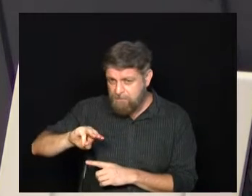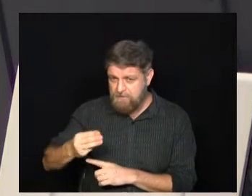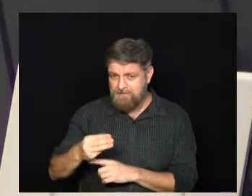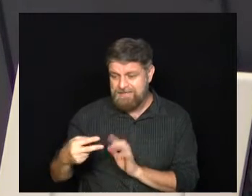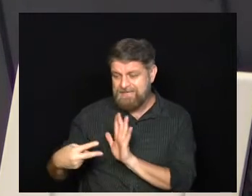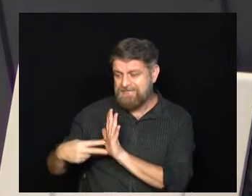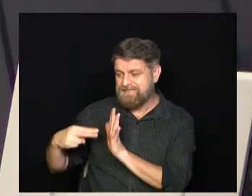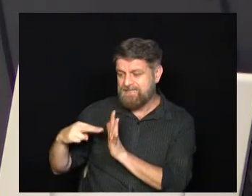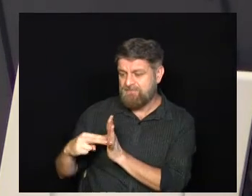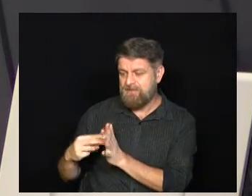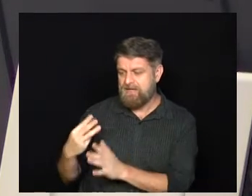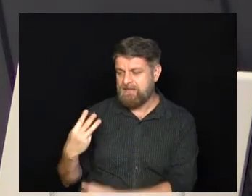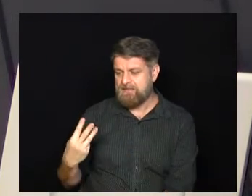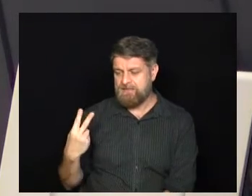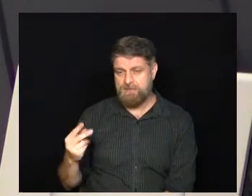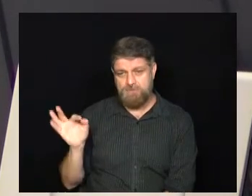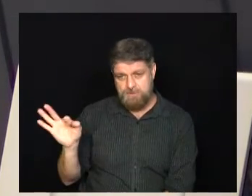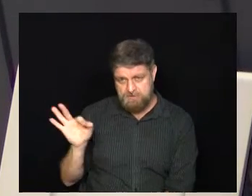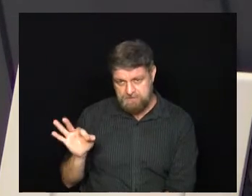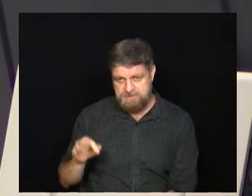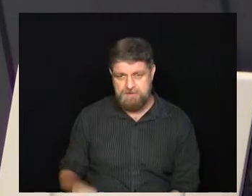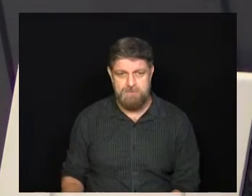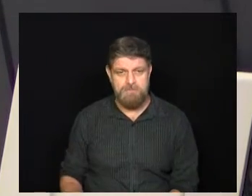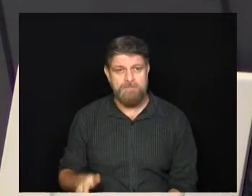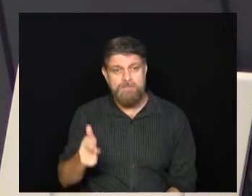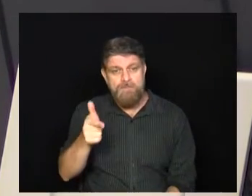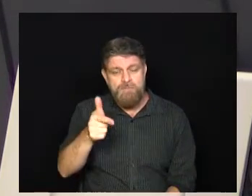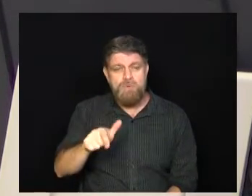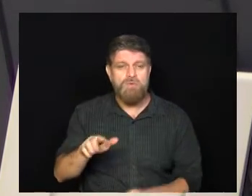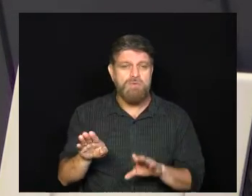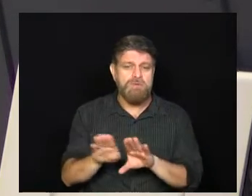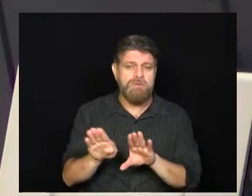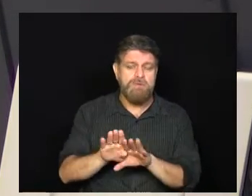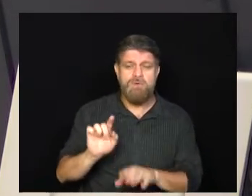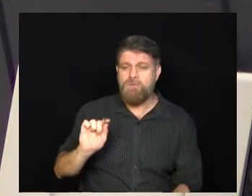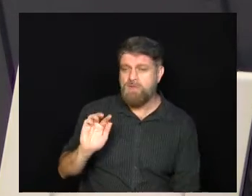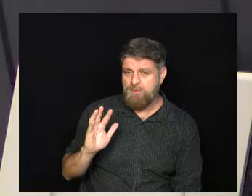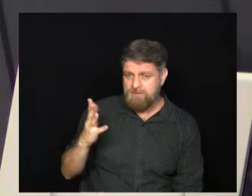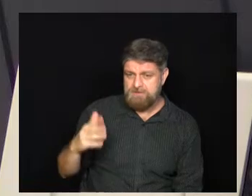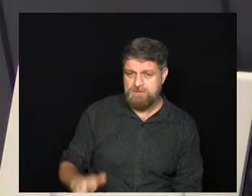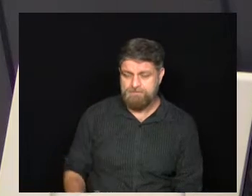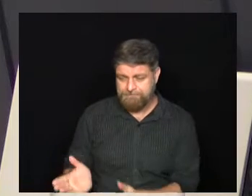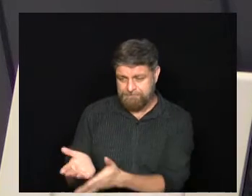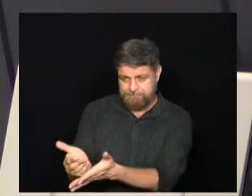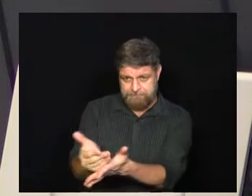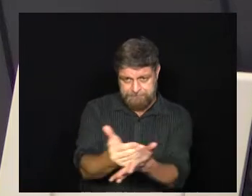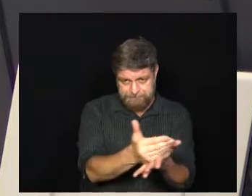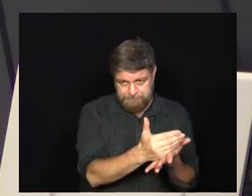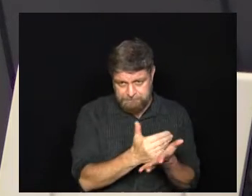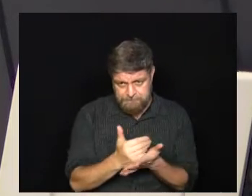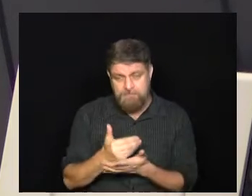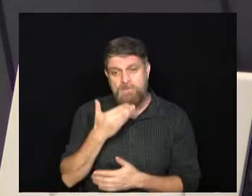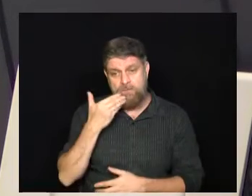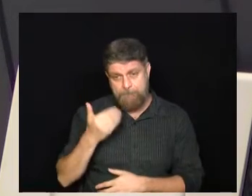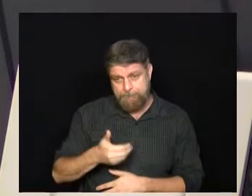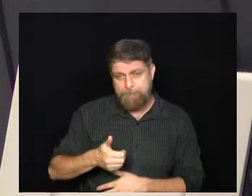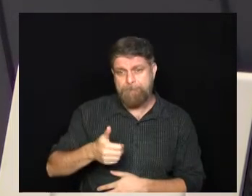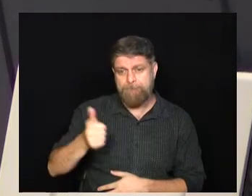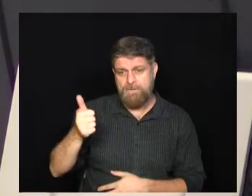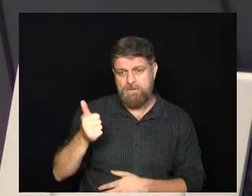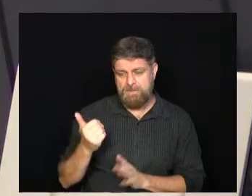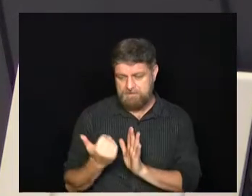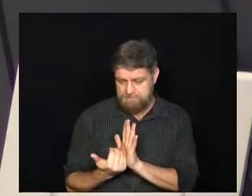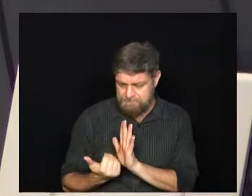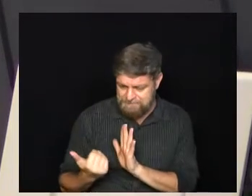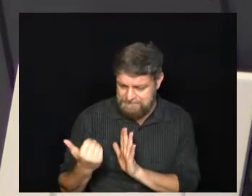32%. Uma outra situação é que a receita corrente líquida ela tem melhorado nos